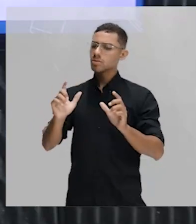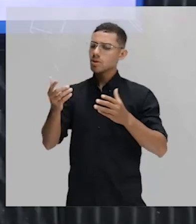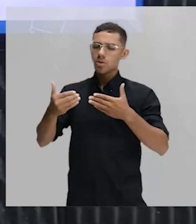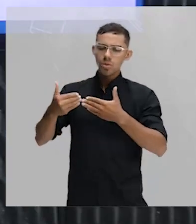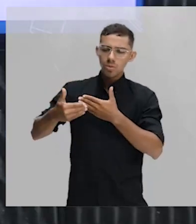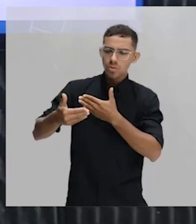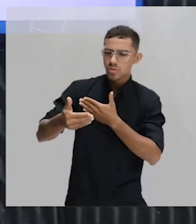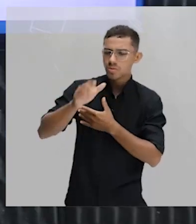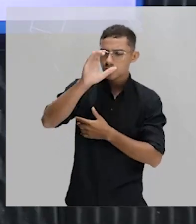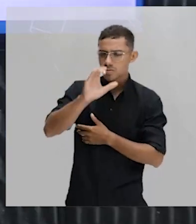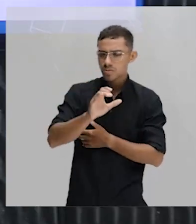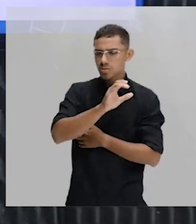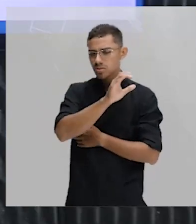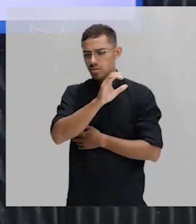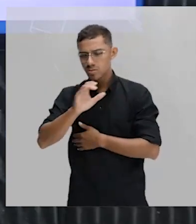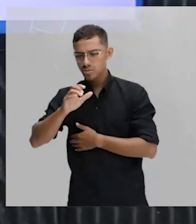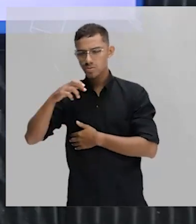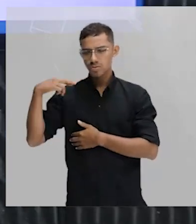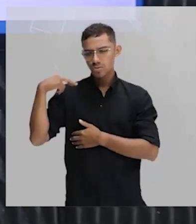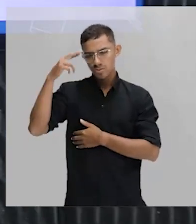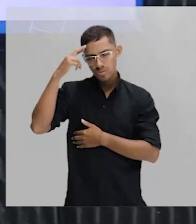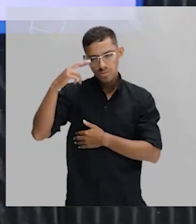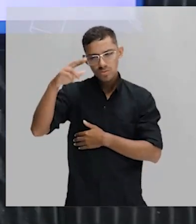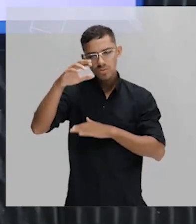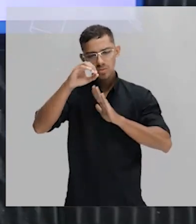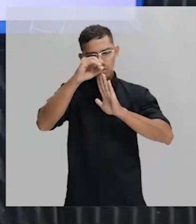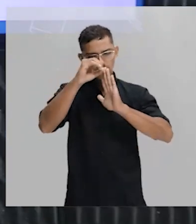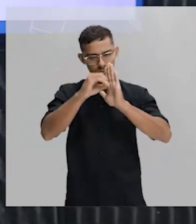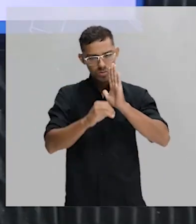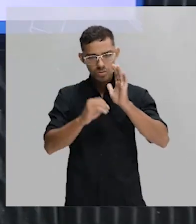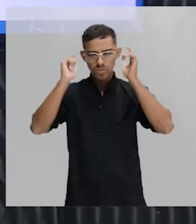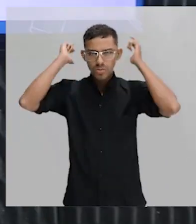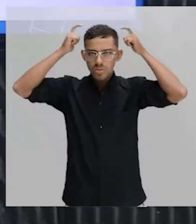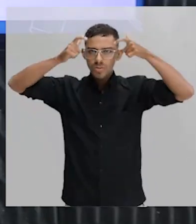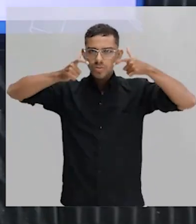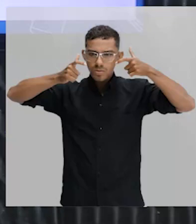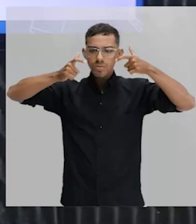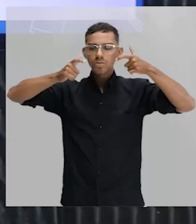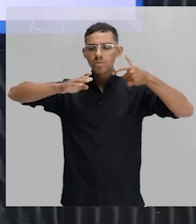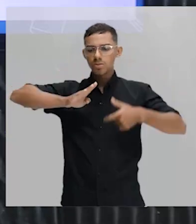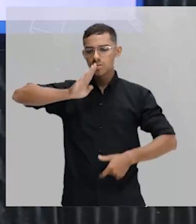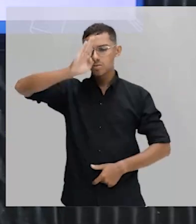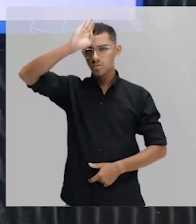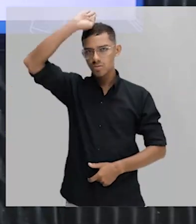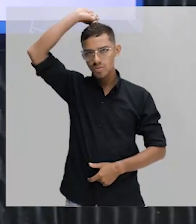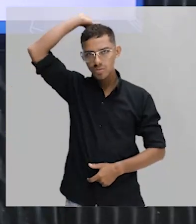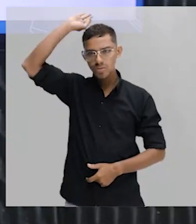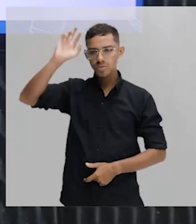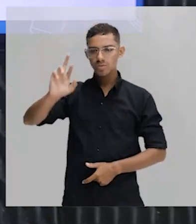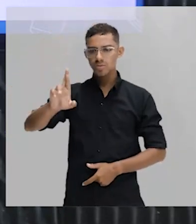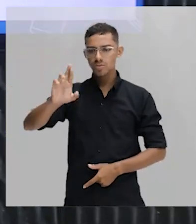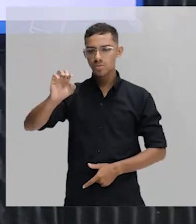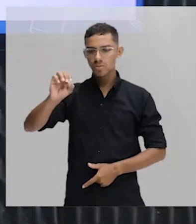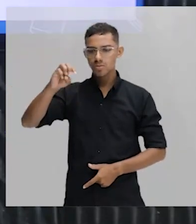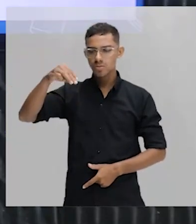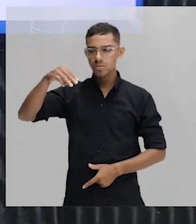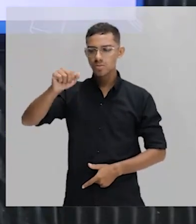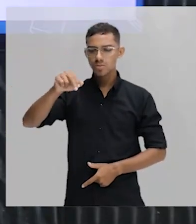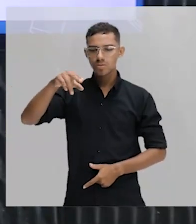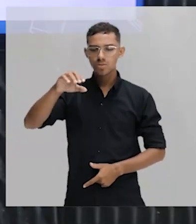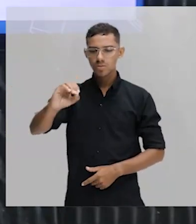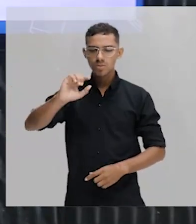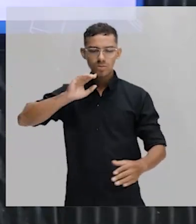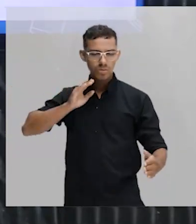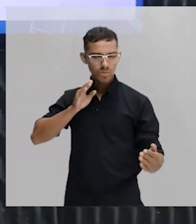se estabelecendo como religião oficial do Império Romano e como esse estabelecimento do cristianismo ele interfere diretamente na